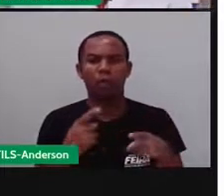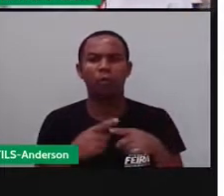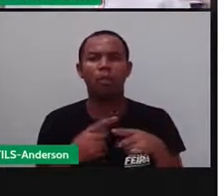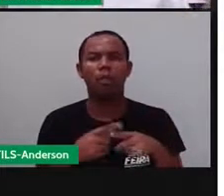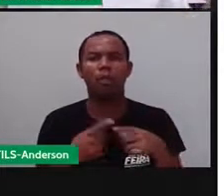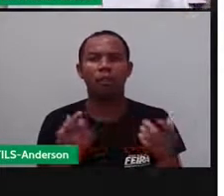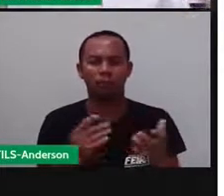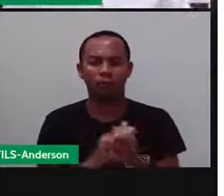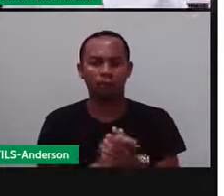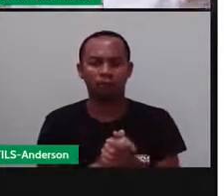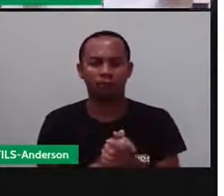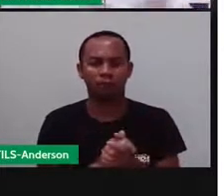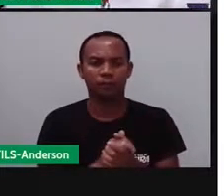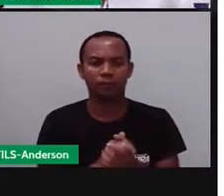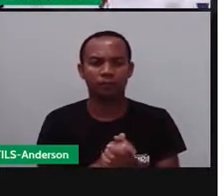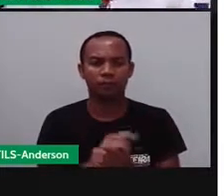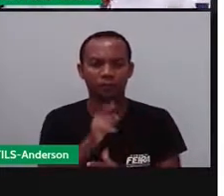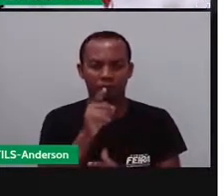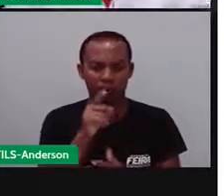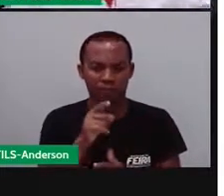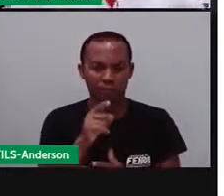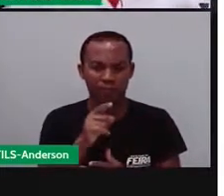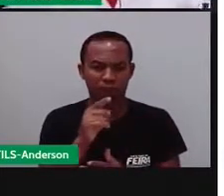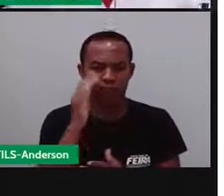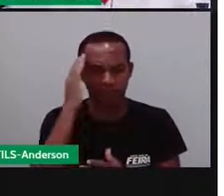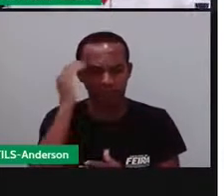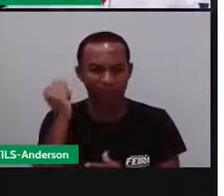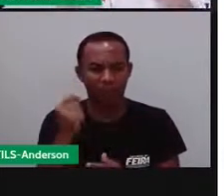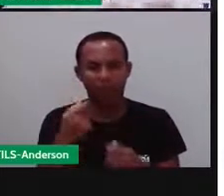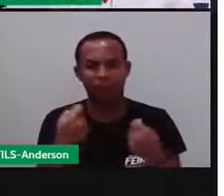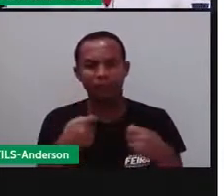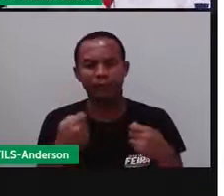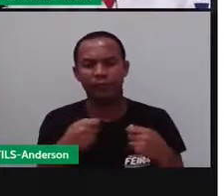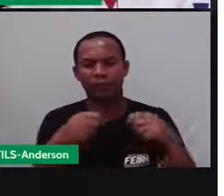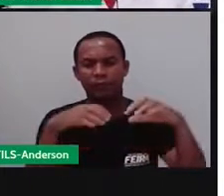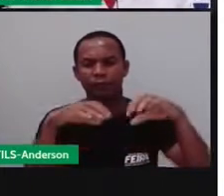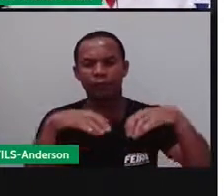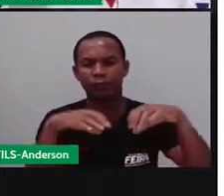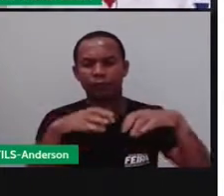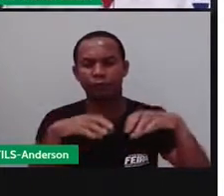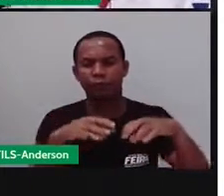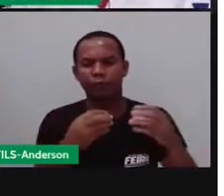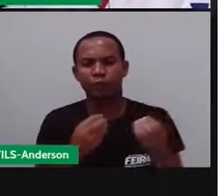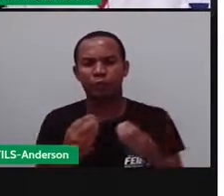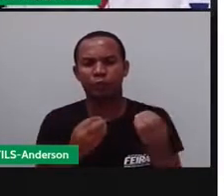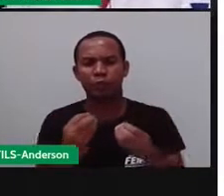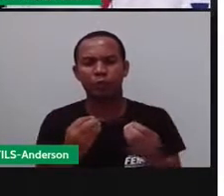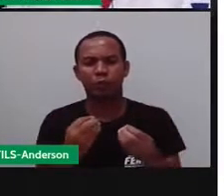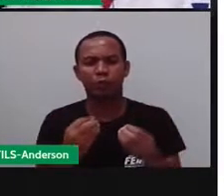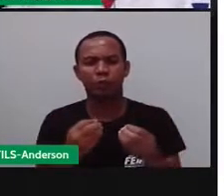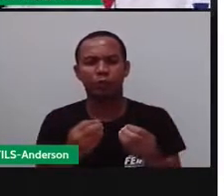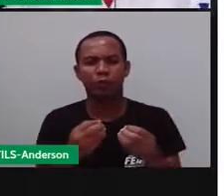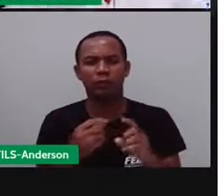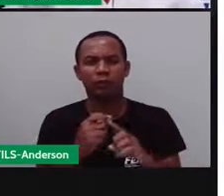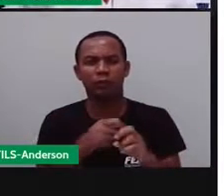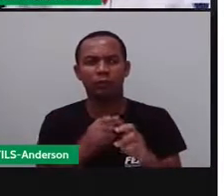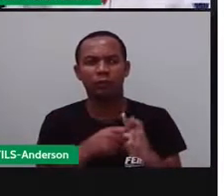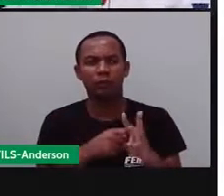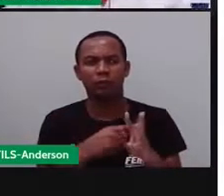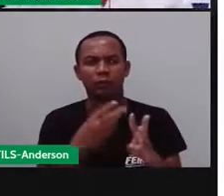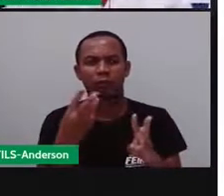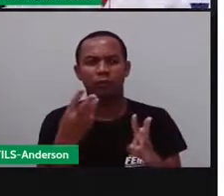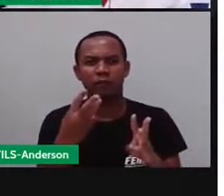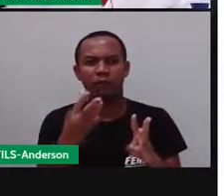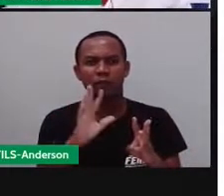ainda, calma aí. A senhora acabou de me dizer que depende da chuva lá, né, no dia de São José, para se colher 3 meses depois. Mas